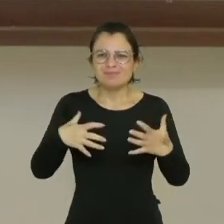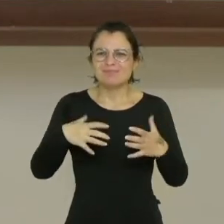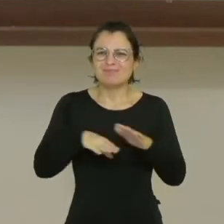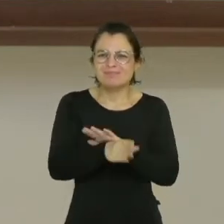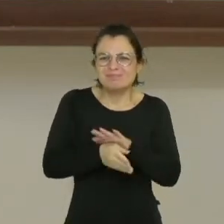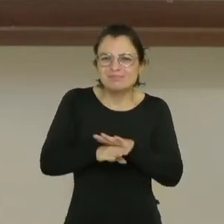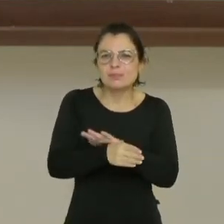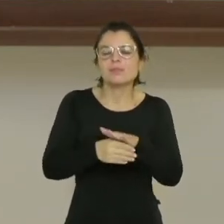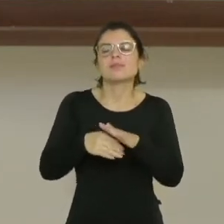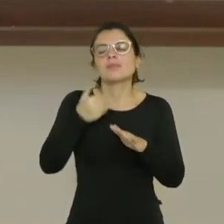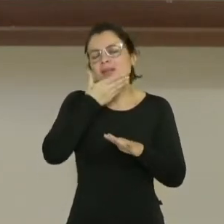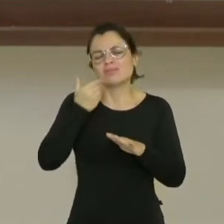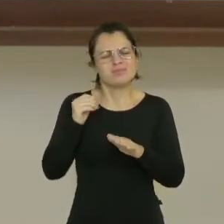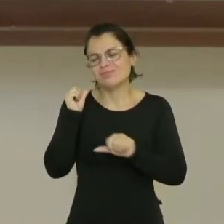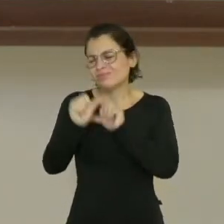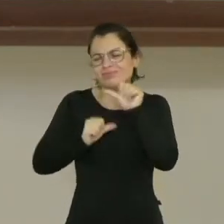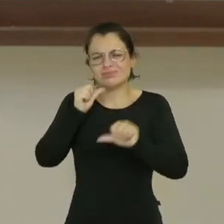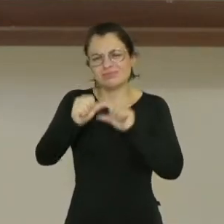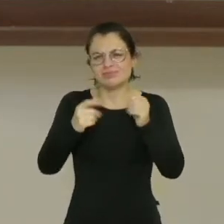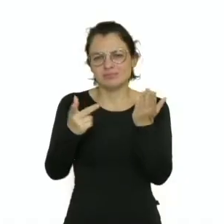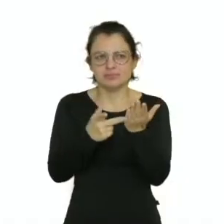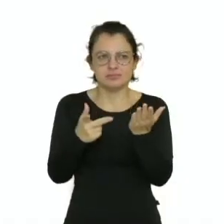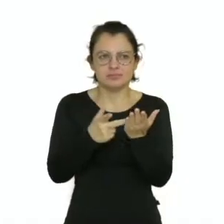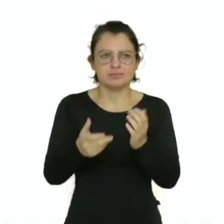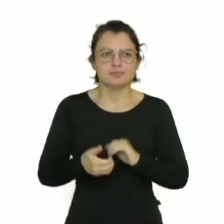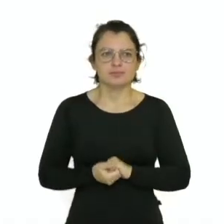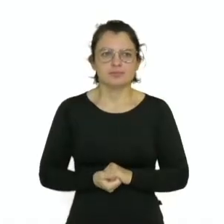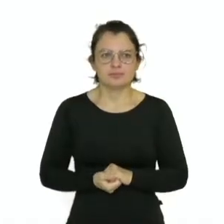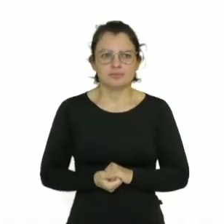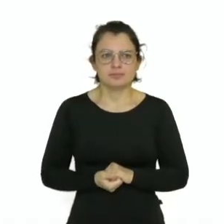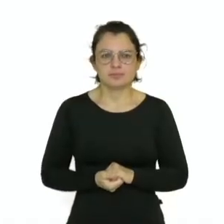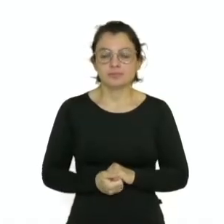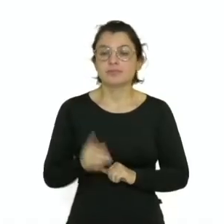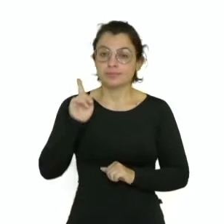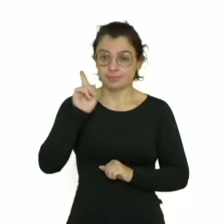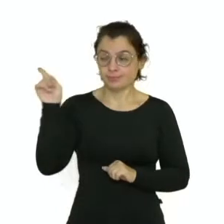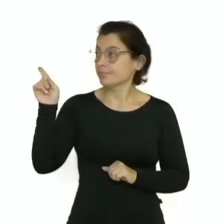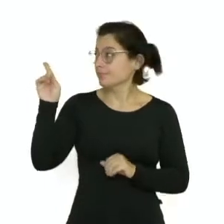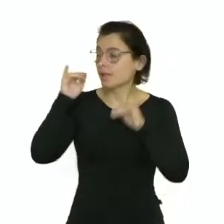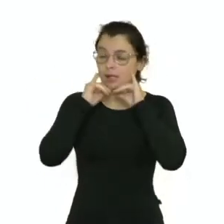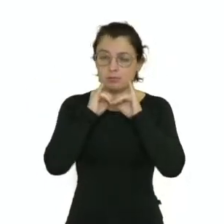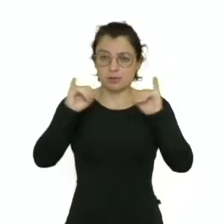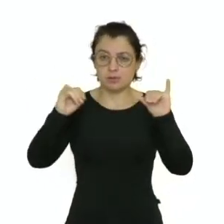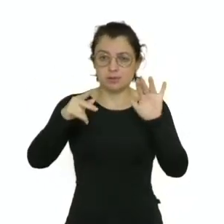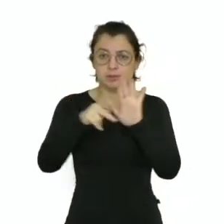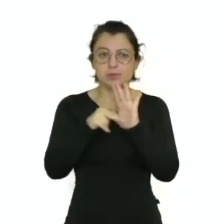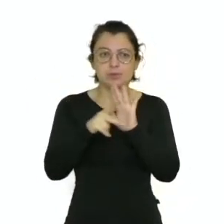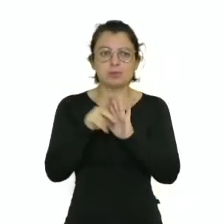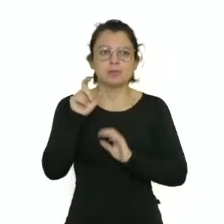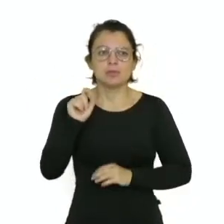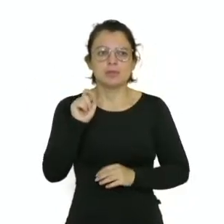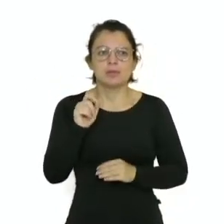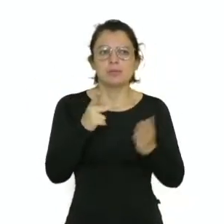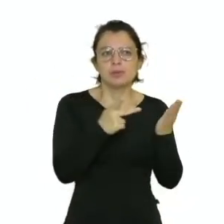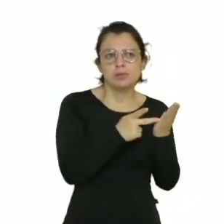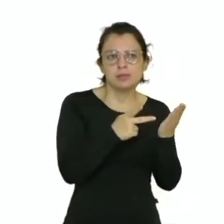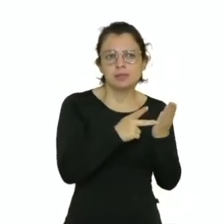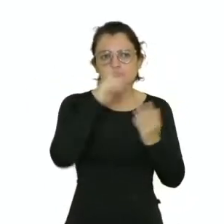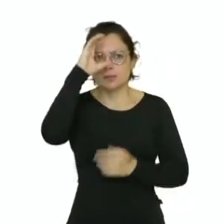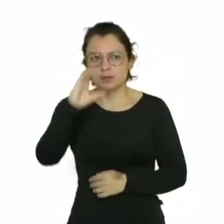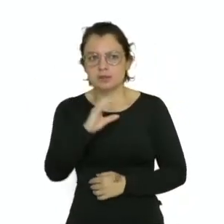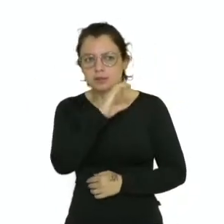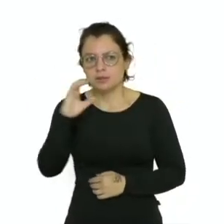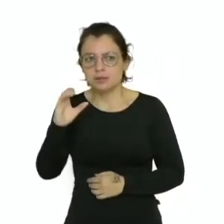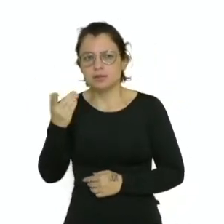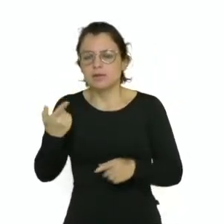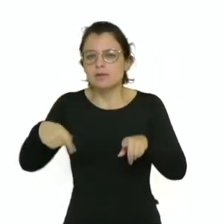com a reforma protestante. Então aqui, ó, uma reportagem, né? Protestantes e católicos voltam a